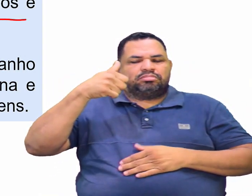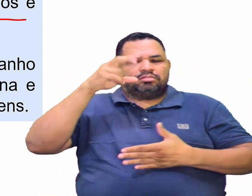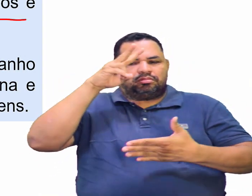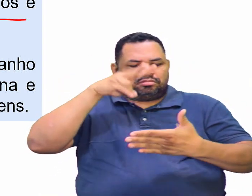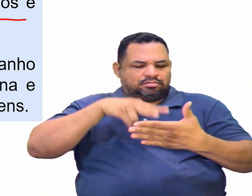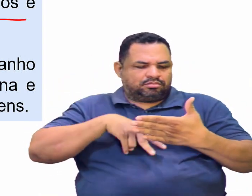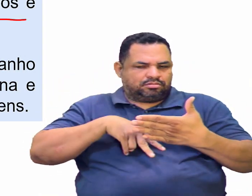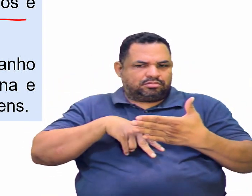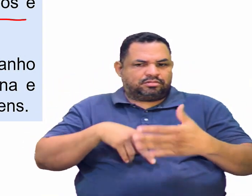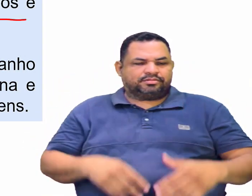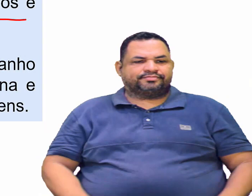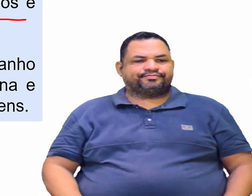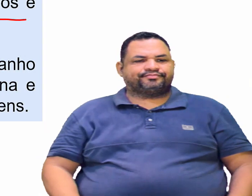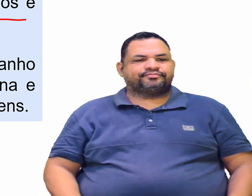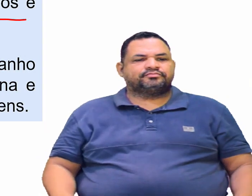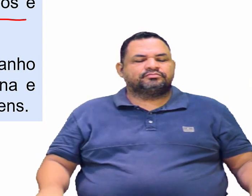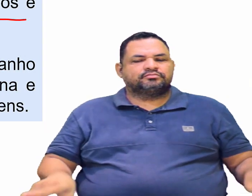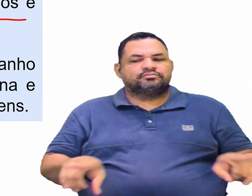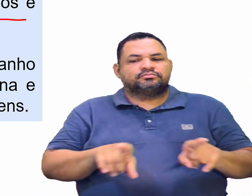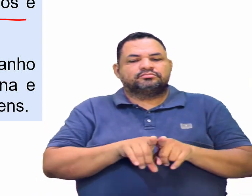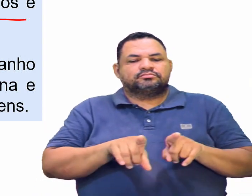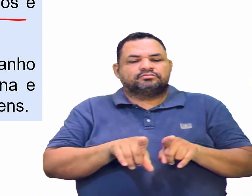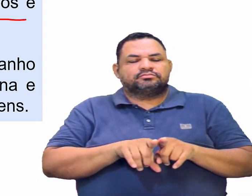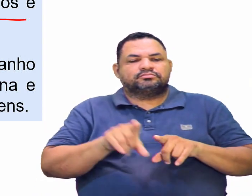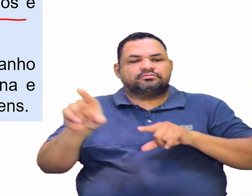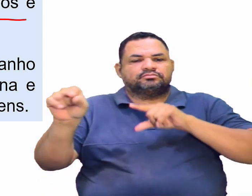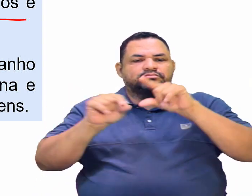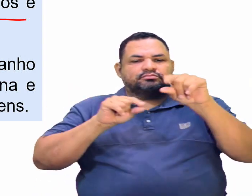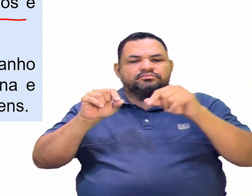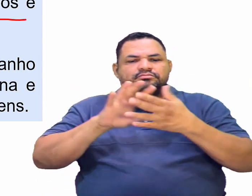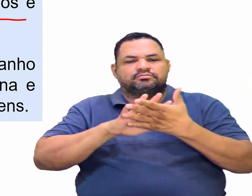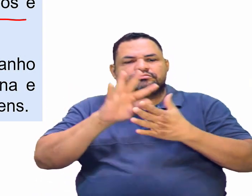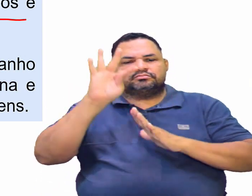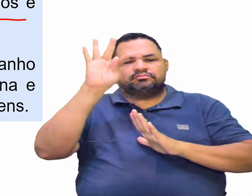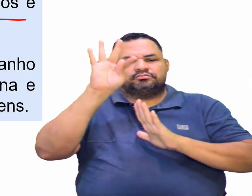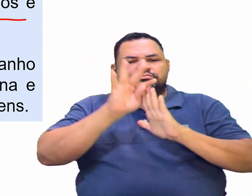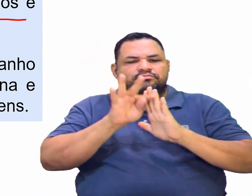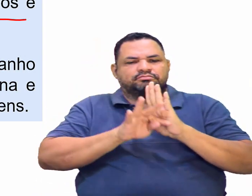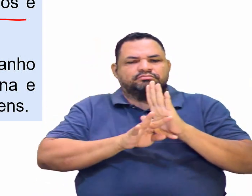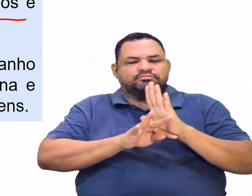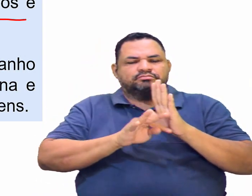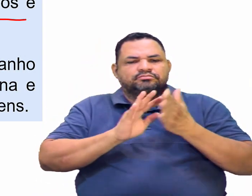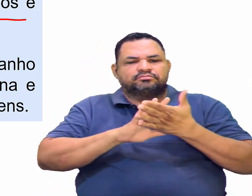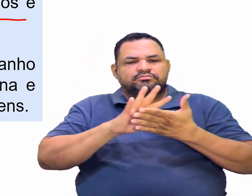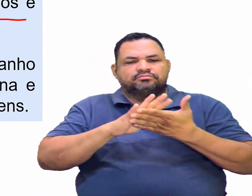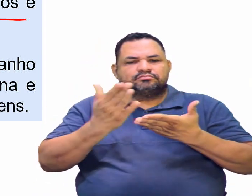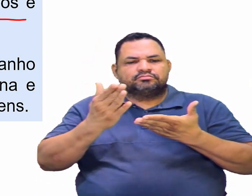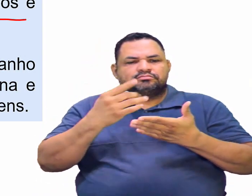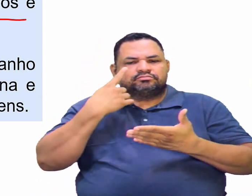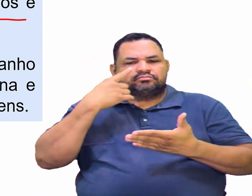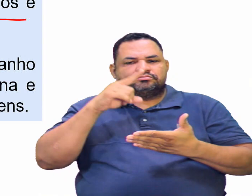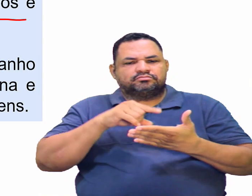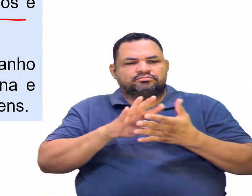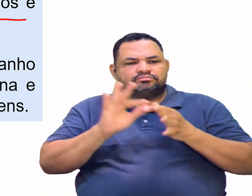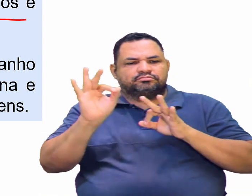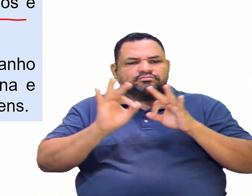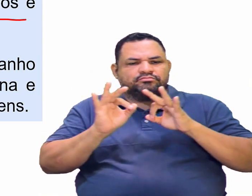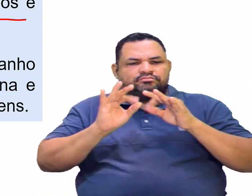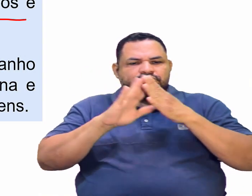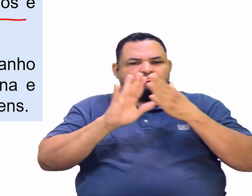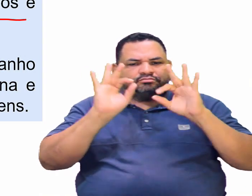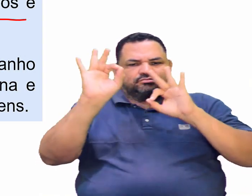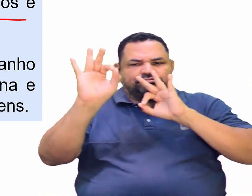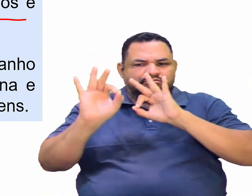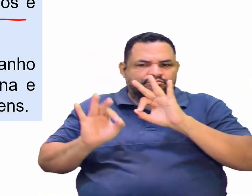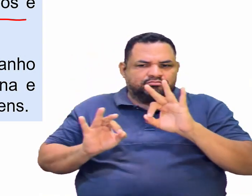leitura. Ele também escolhe as letras para os textos, né, a parte do layout, a